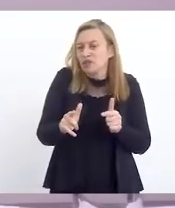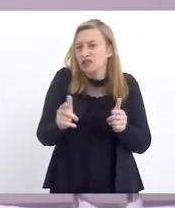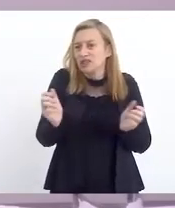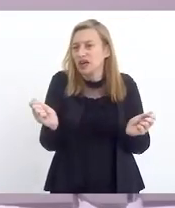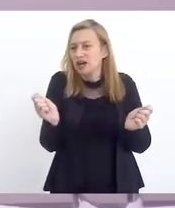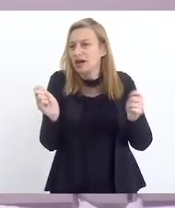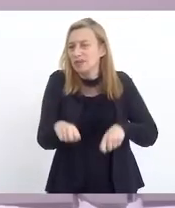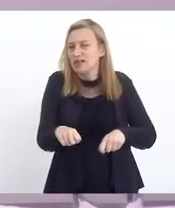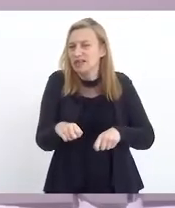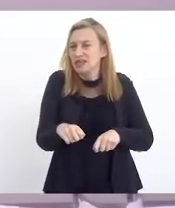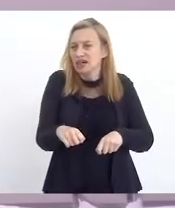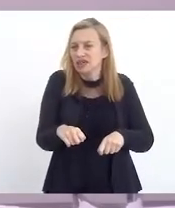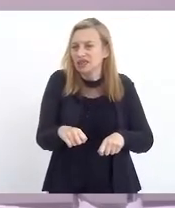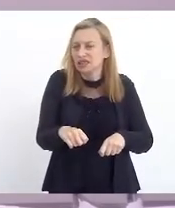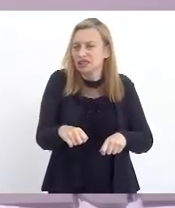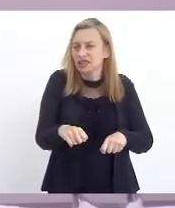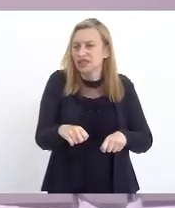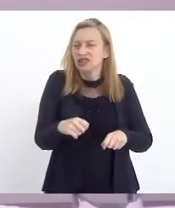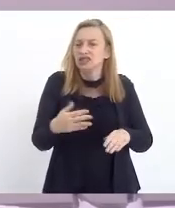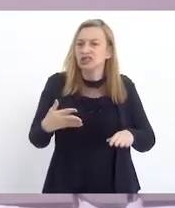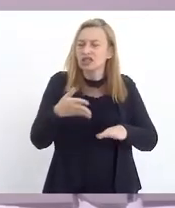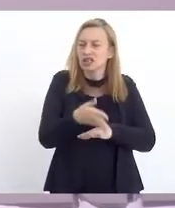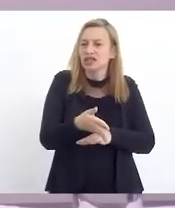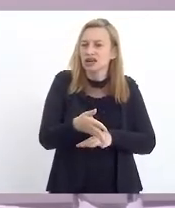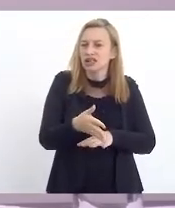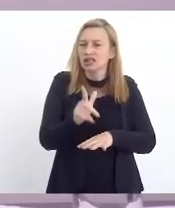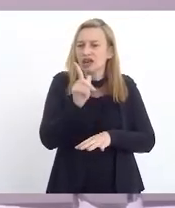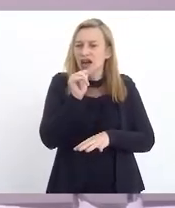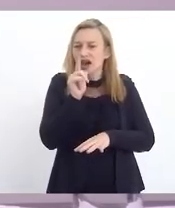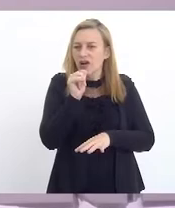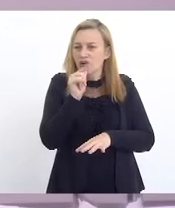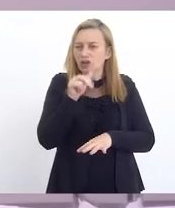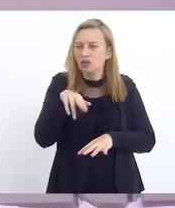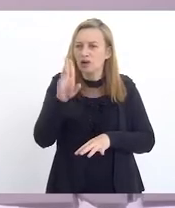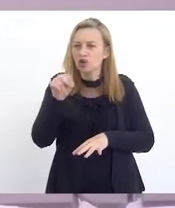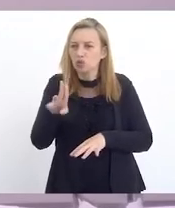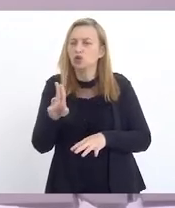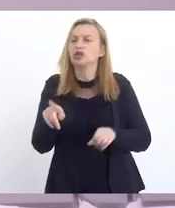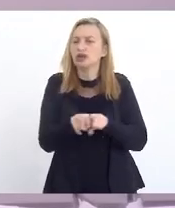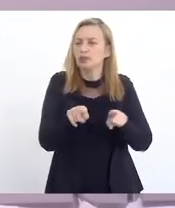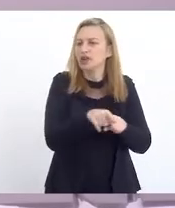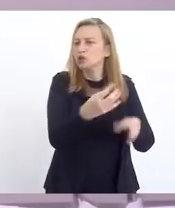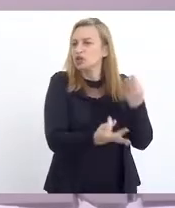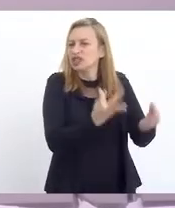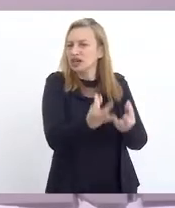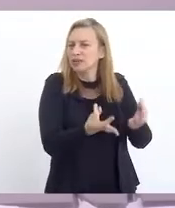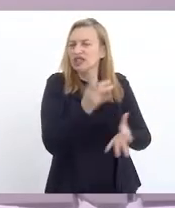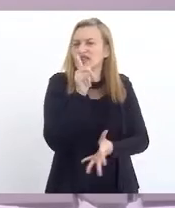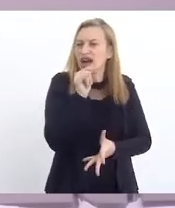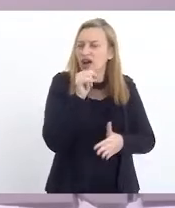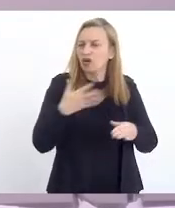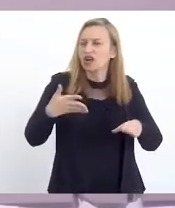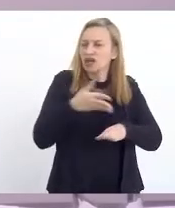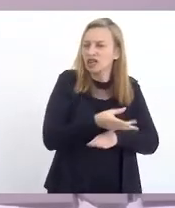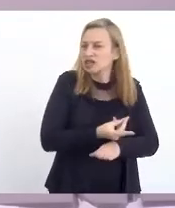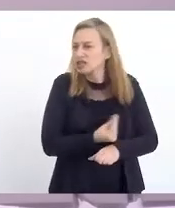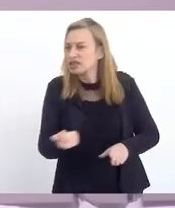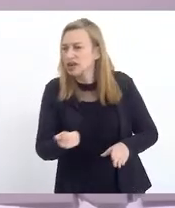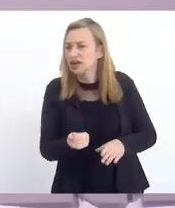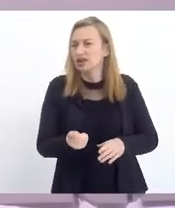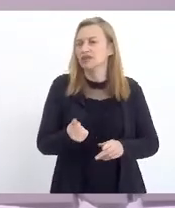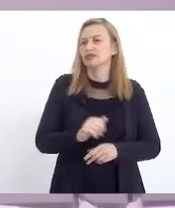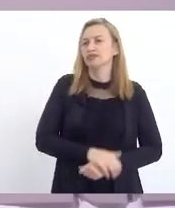capacidade de atendimento de entrada de água dentro do Guandu, como também do tratamento desse total de água que entra para abastecer a